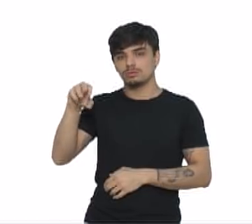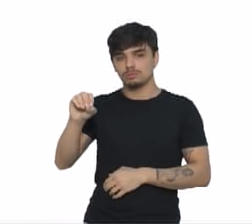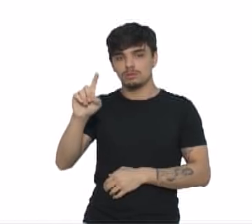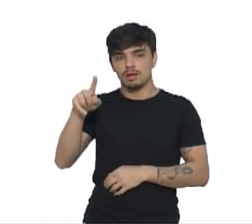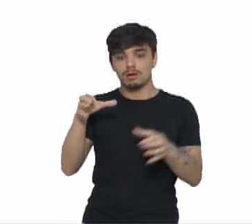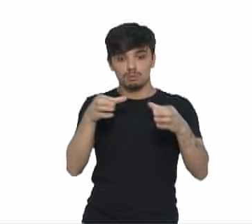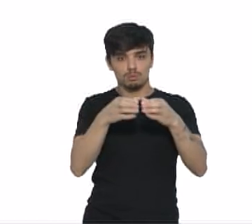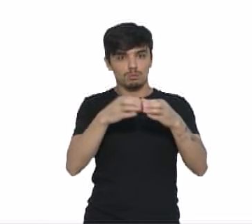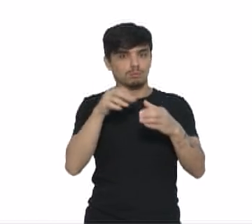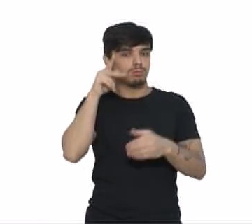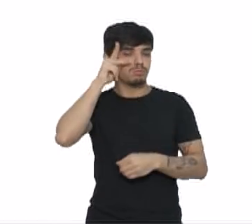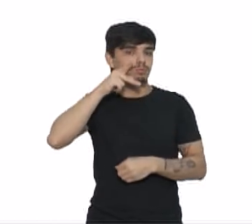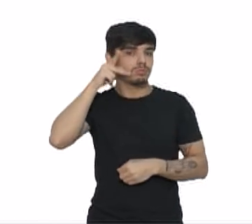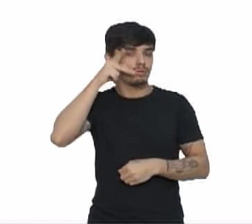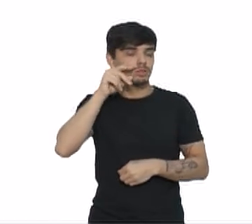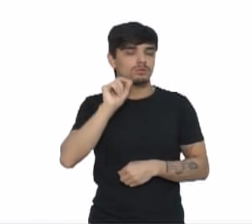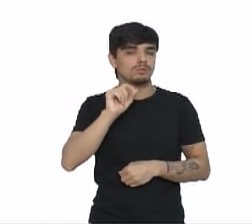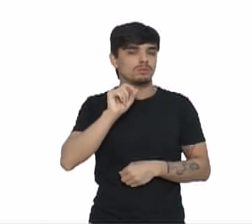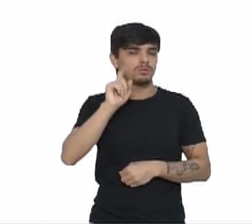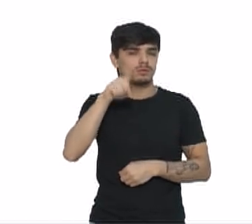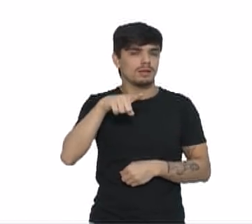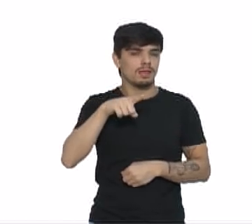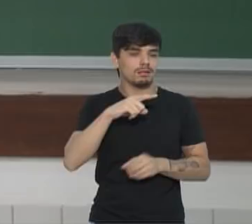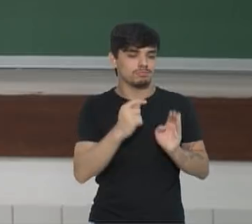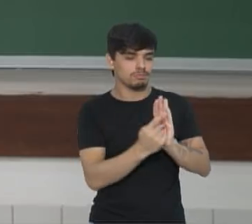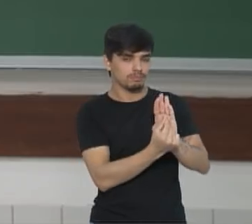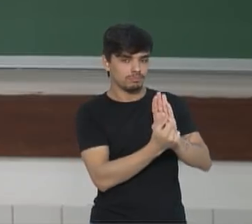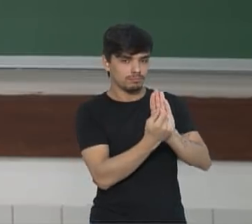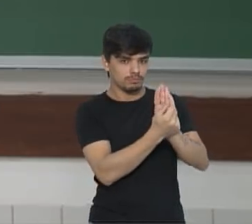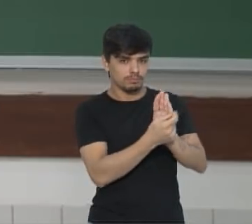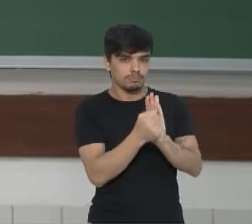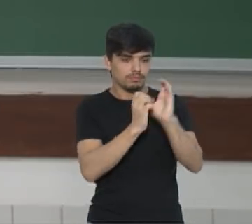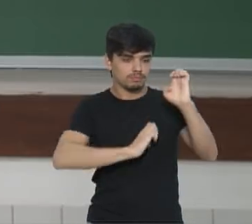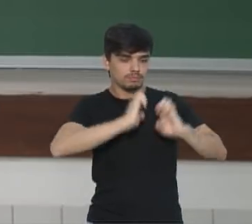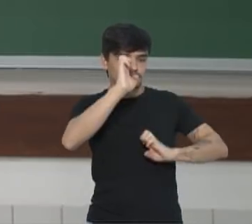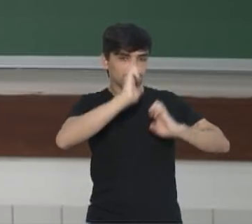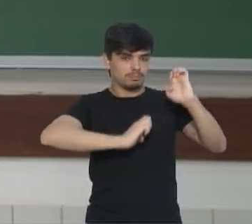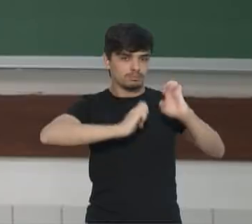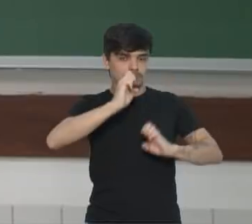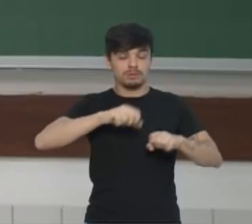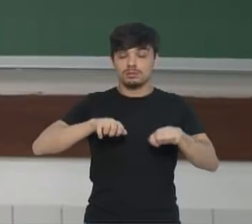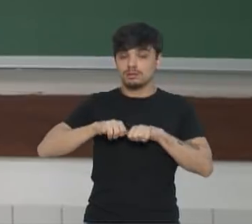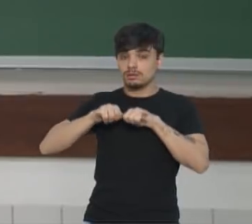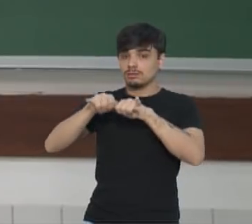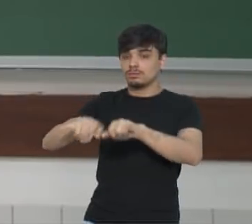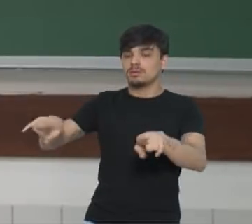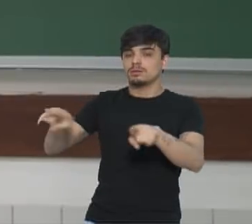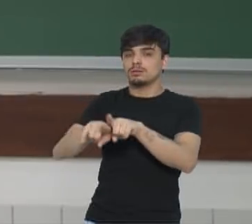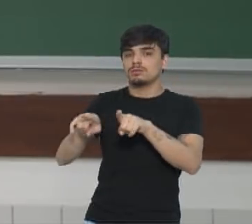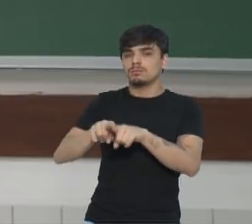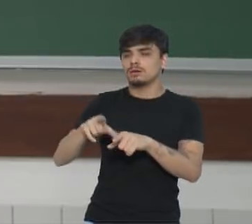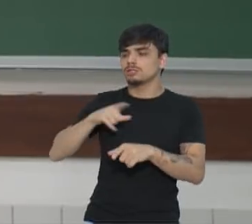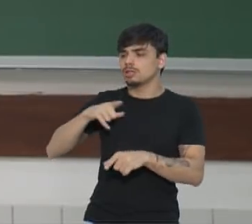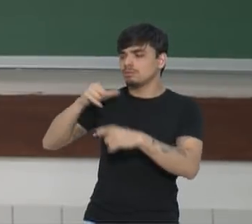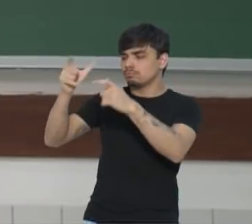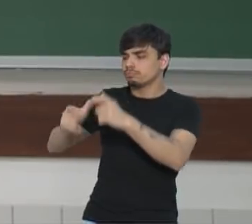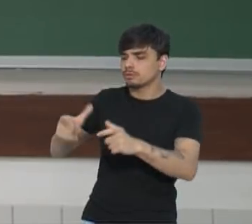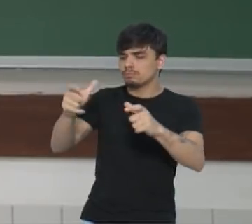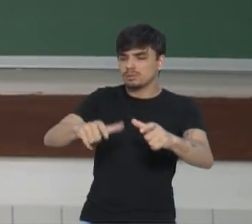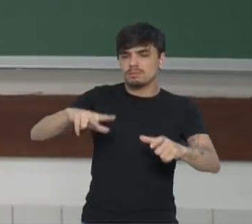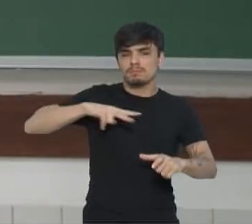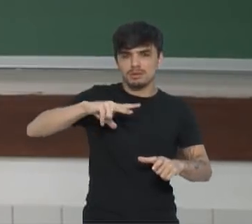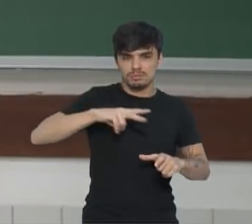pessoal aqui era principalmente formado pela burguesia industrial e comercial, o pessoal que tinha bastante propriedade, riqueza,